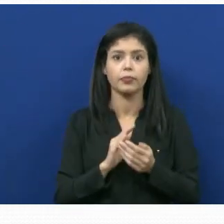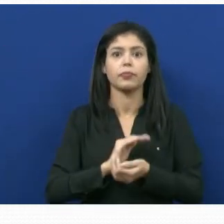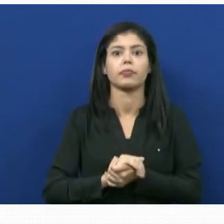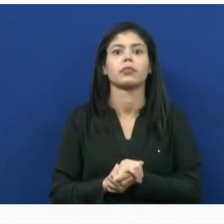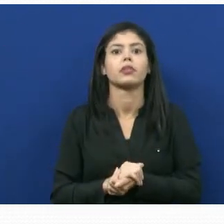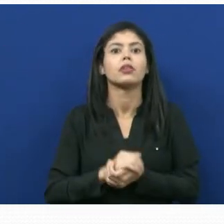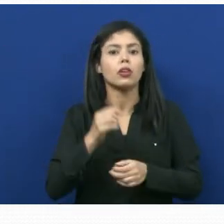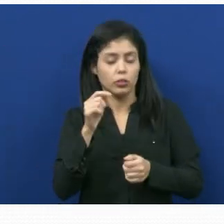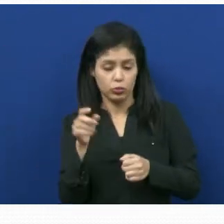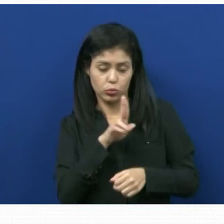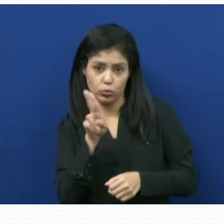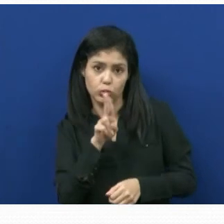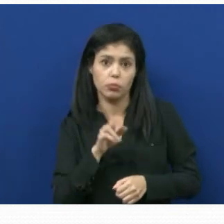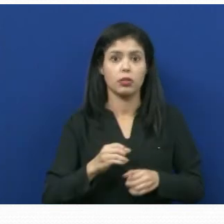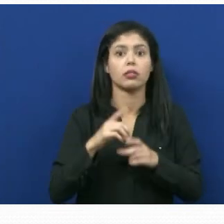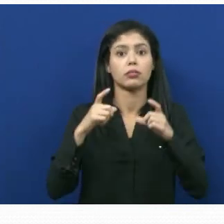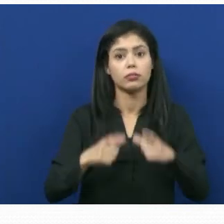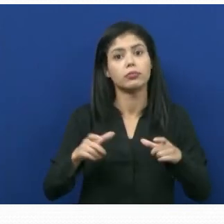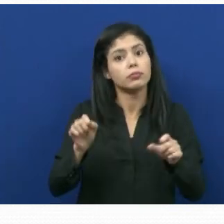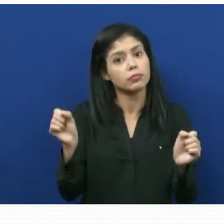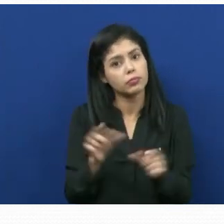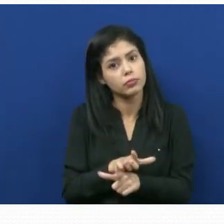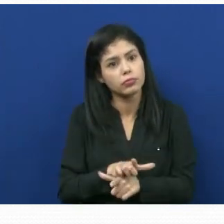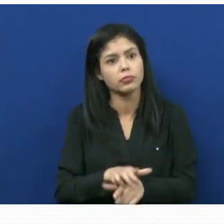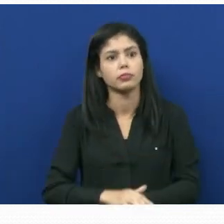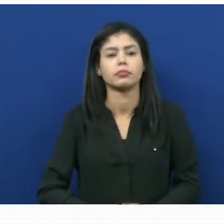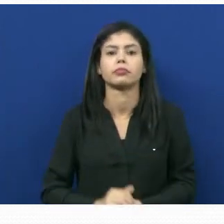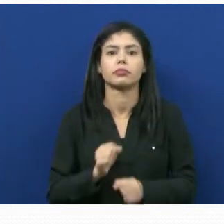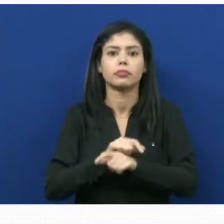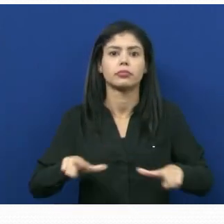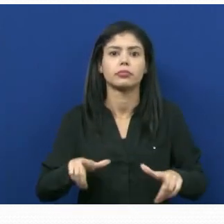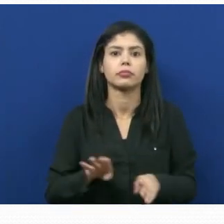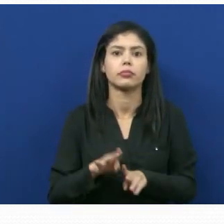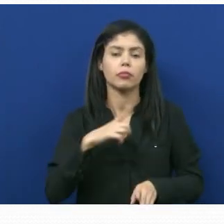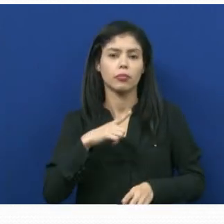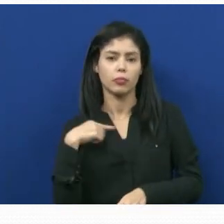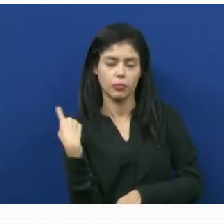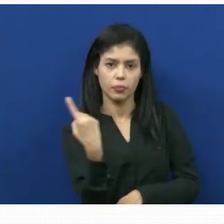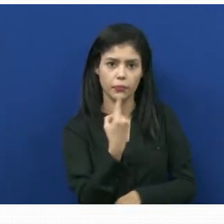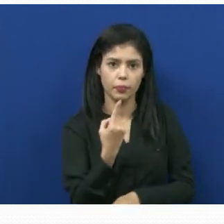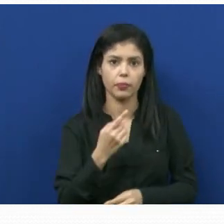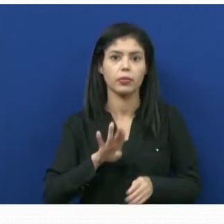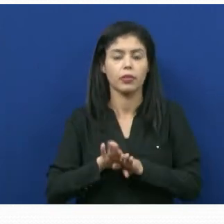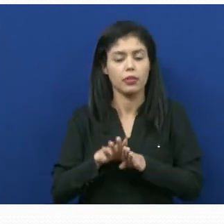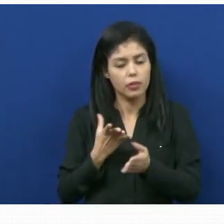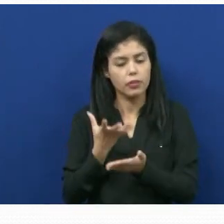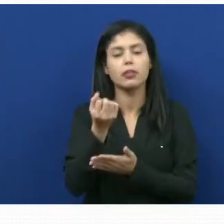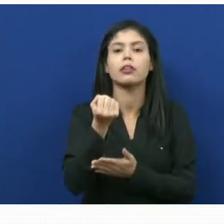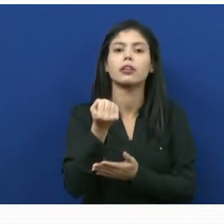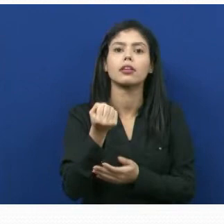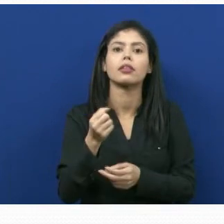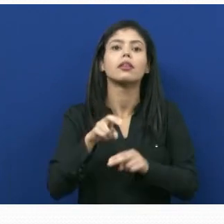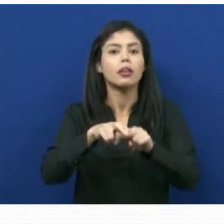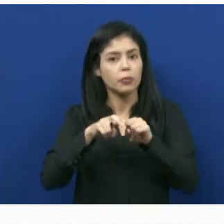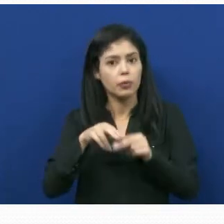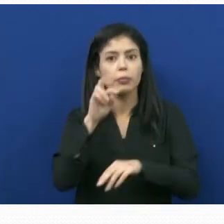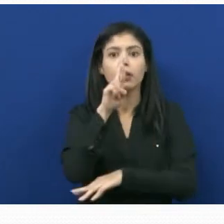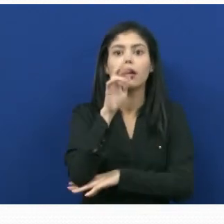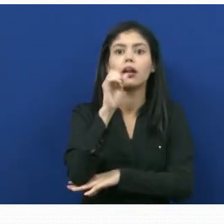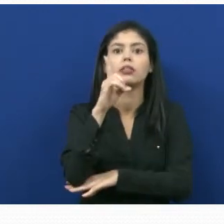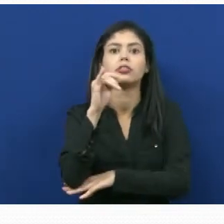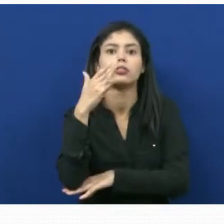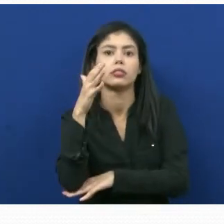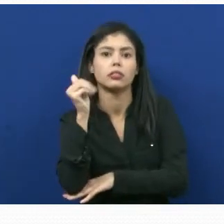nós chamamos de vácuo. Sendo assim, a única maneira possível de nós recebermos essa energia é por meio da